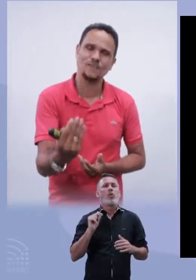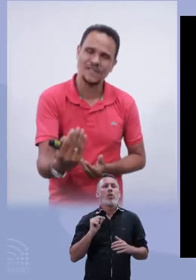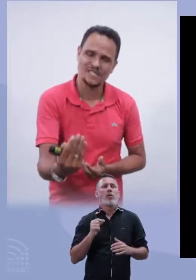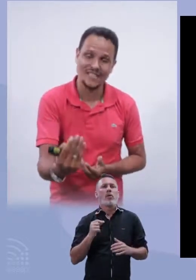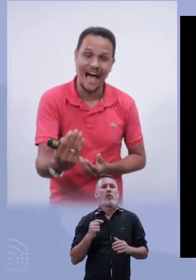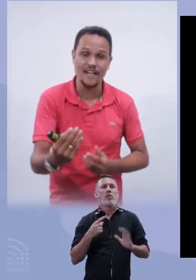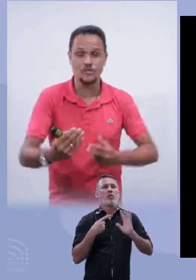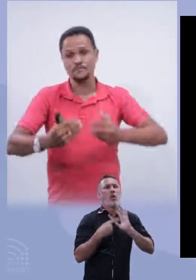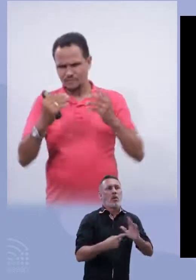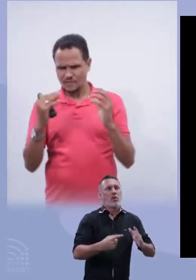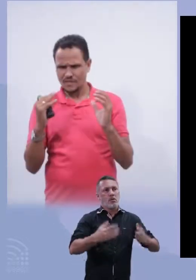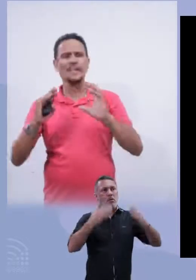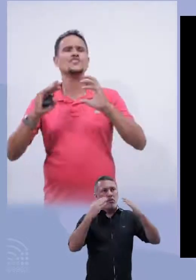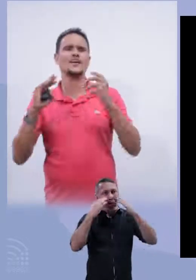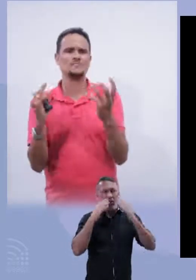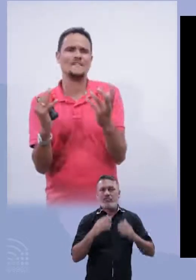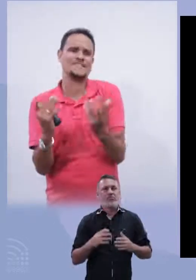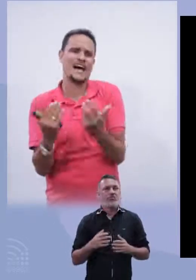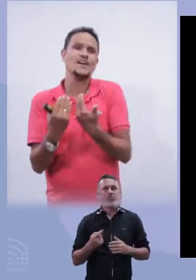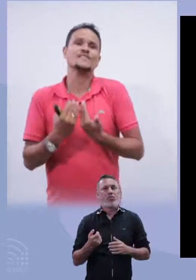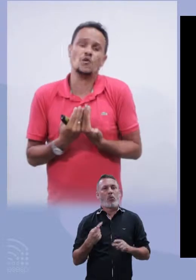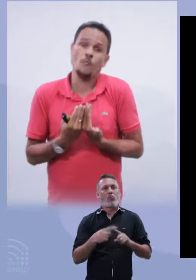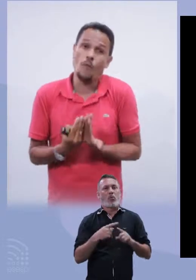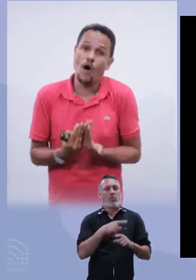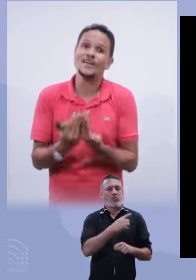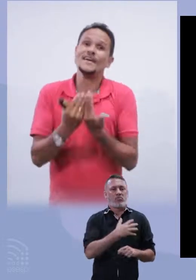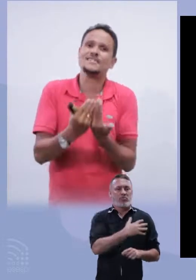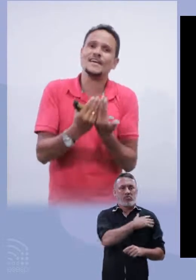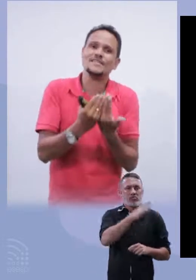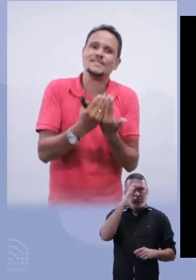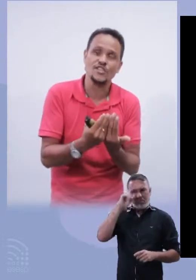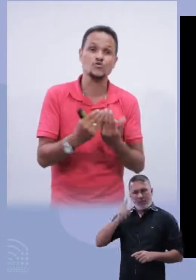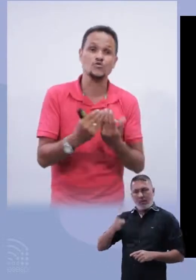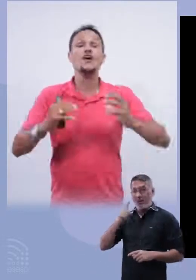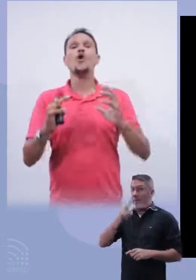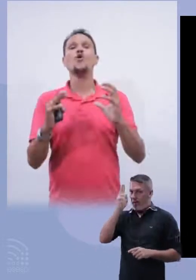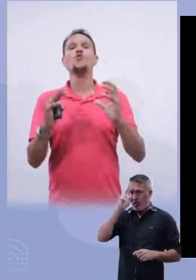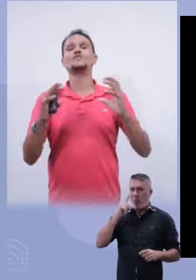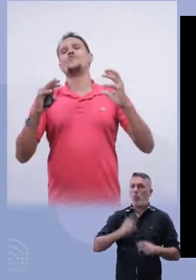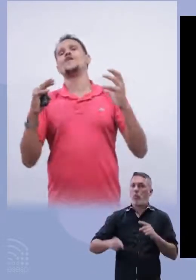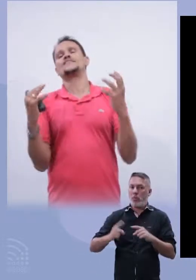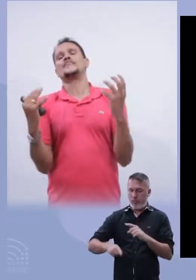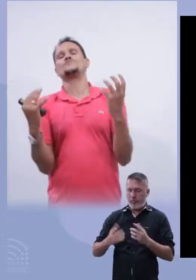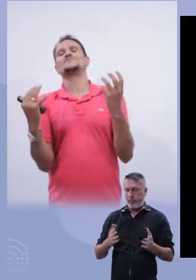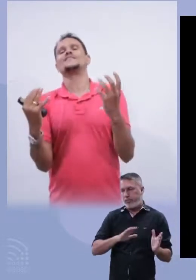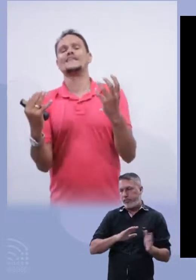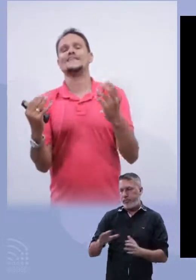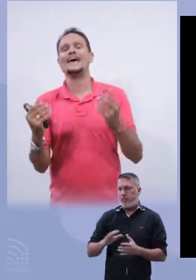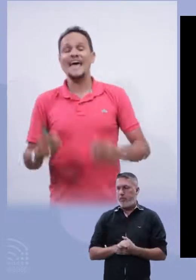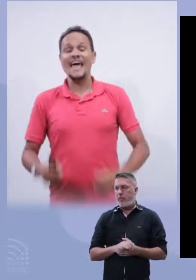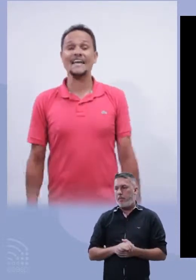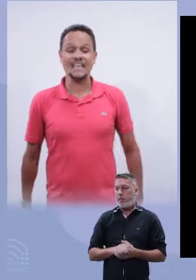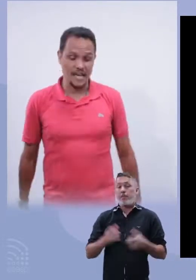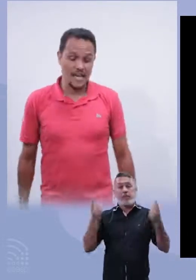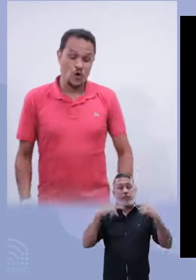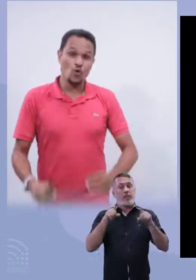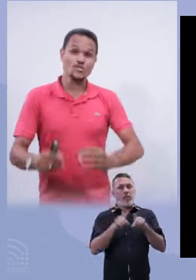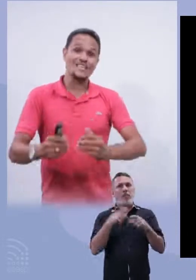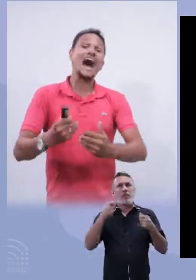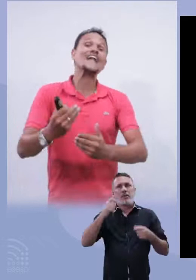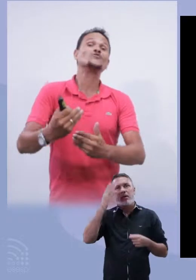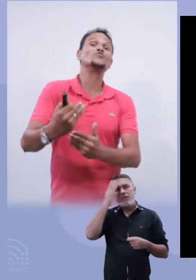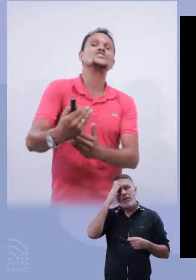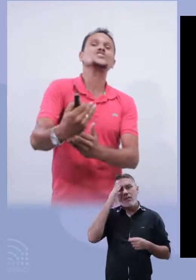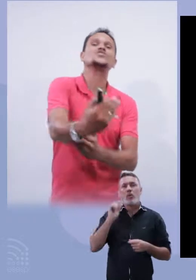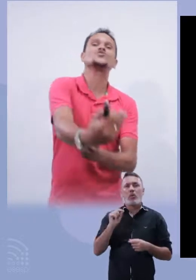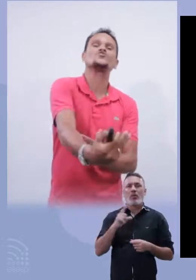pouca expressividade. Diga-se de passagem, você não pode esquecer disso. Outra coisa que temos que entender é que